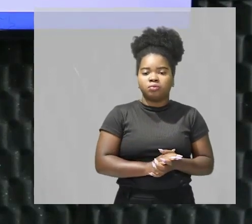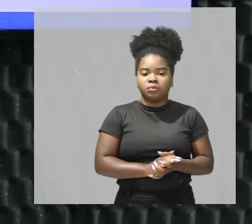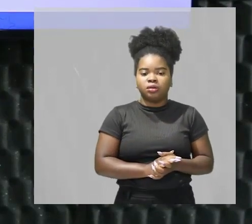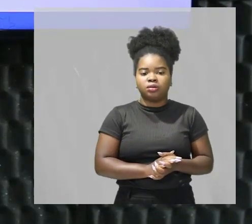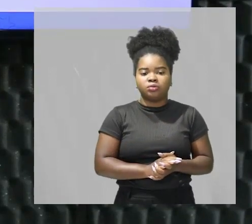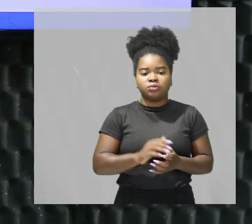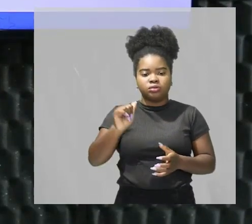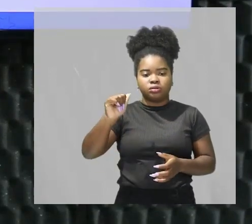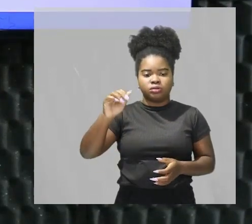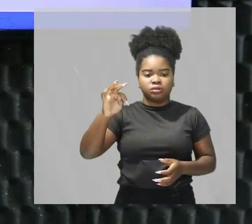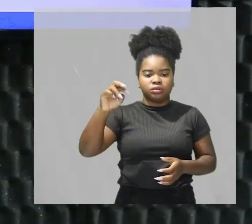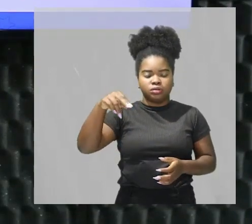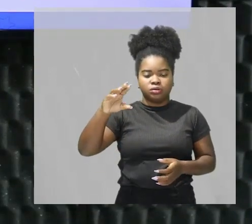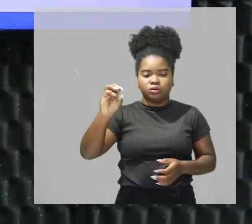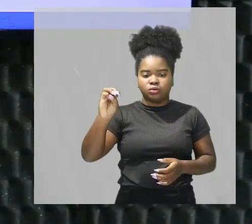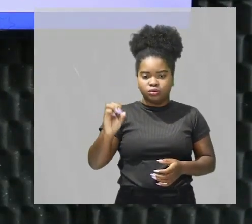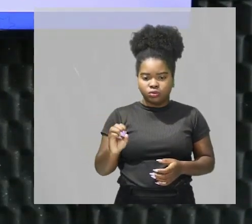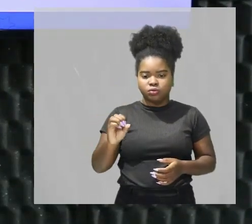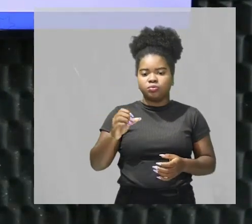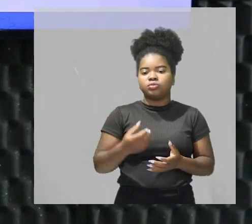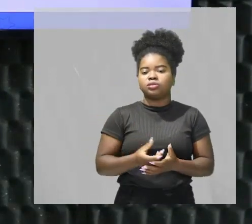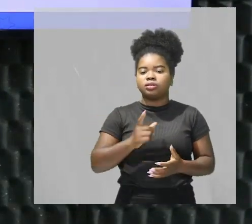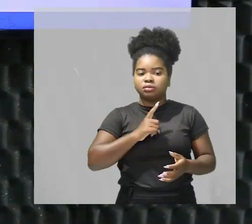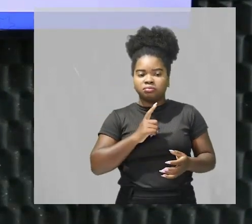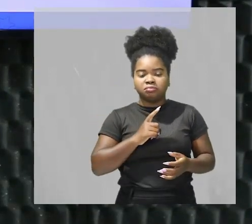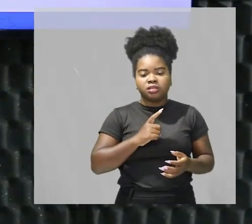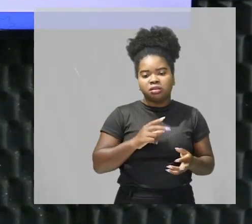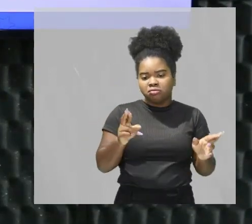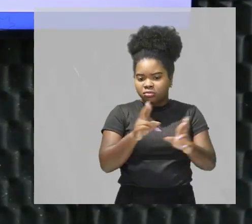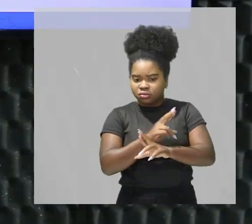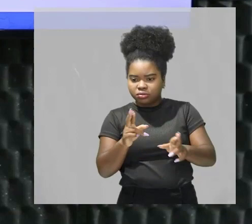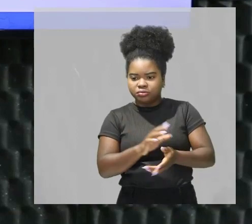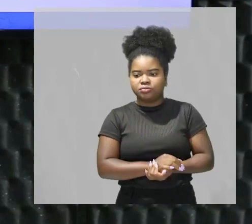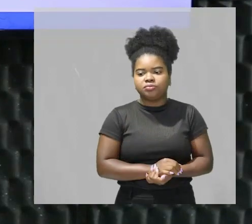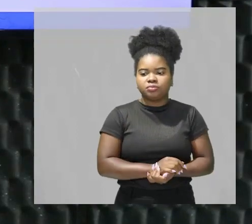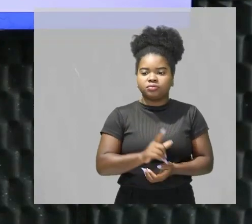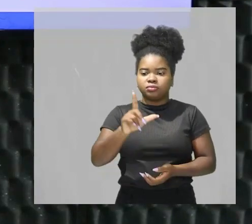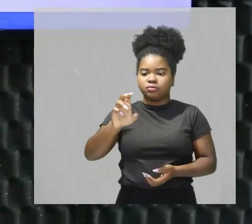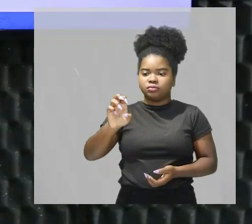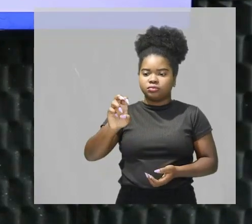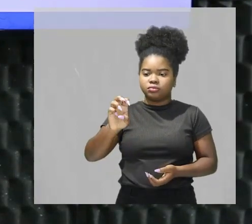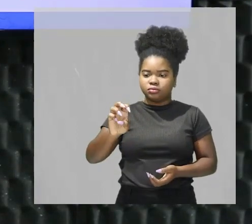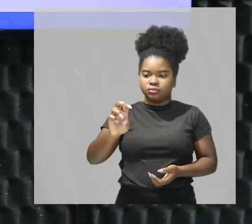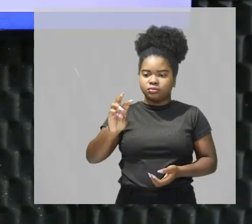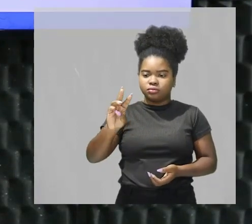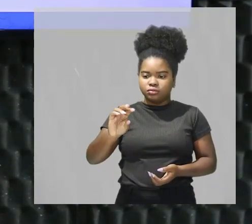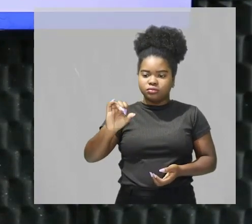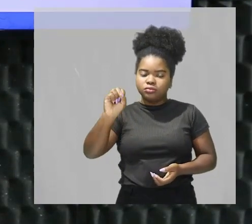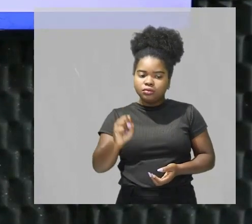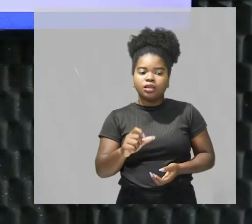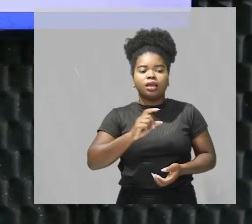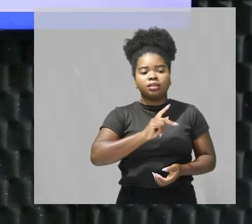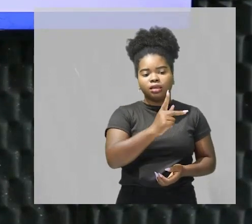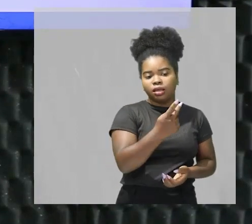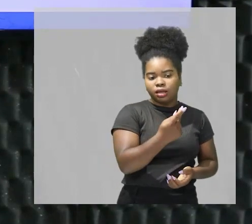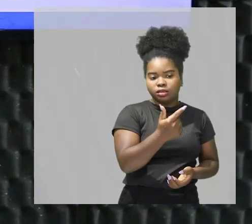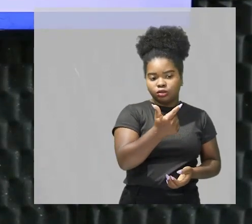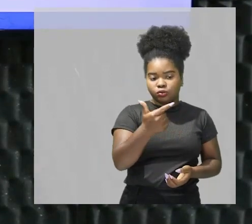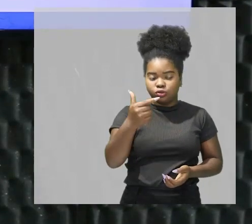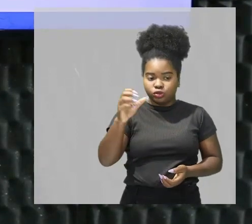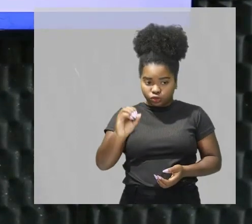fórmula de Lewis. Tudo bem, Turminha? Então, no caso da água, H2O, seria essa